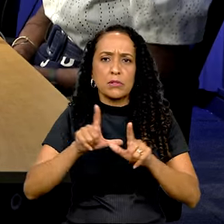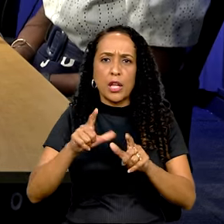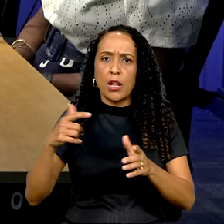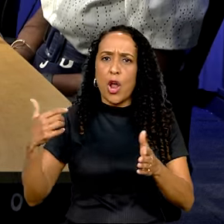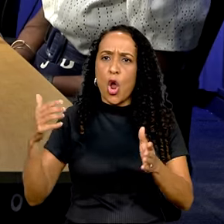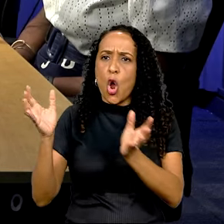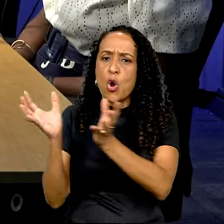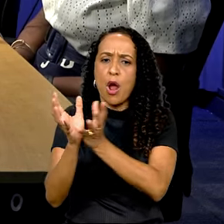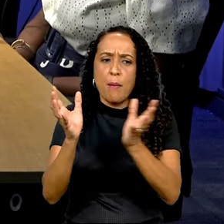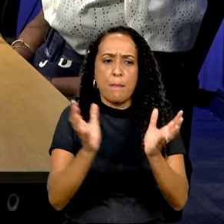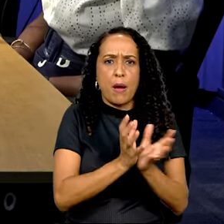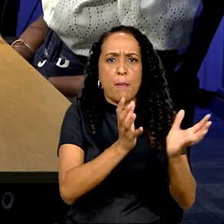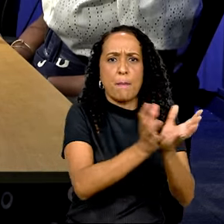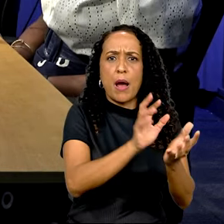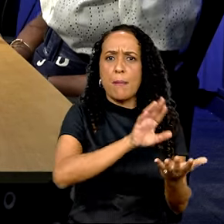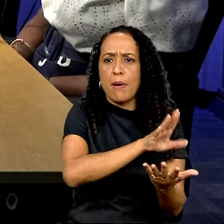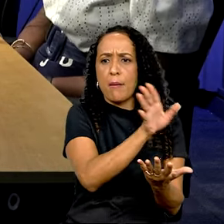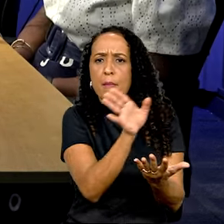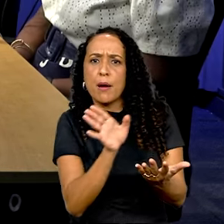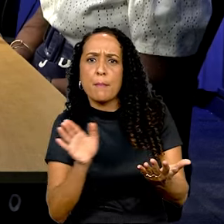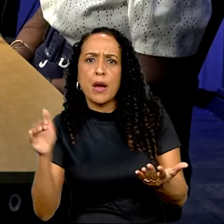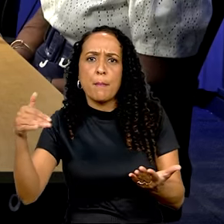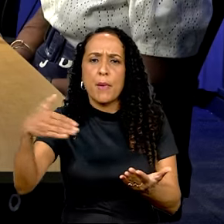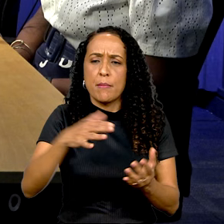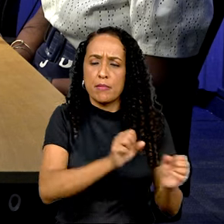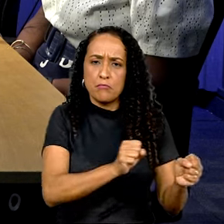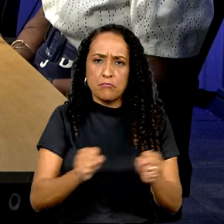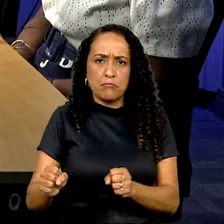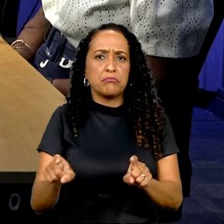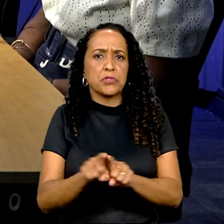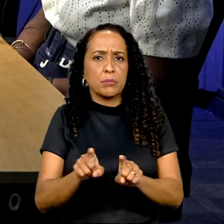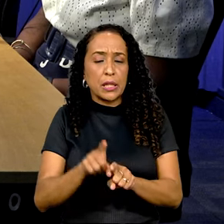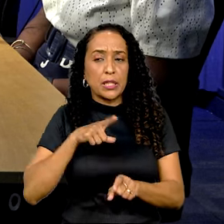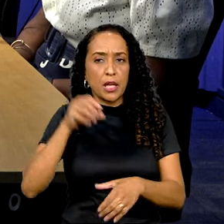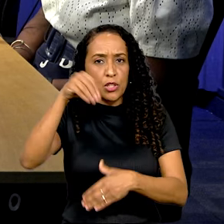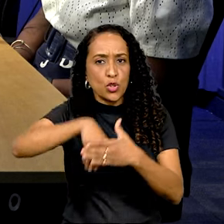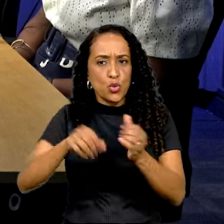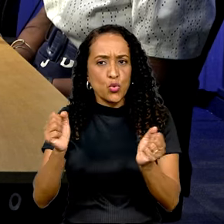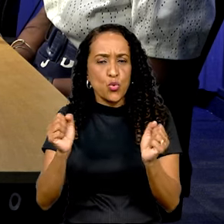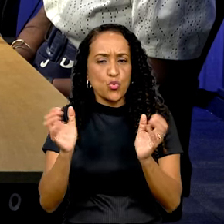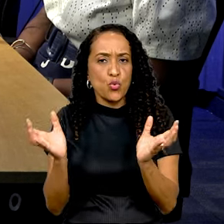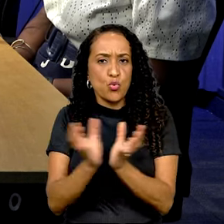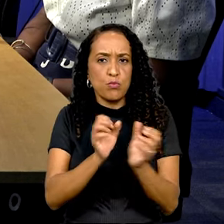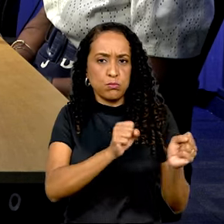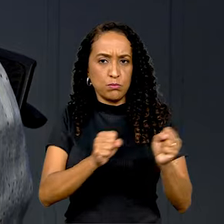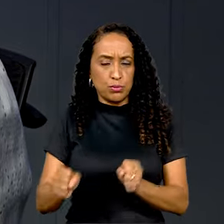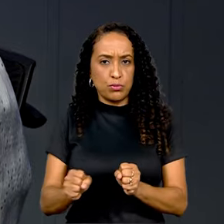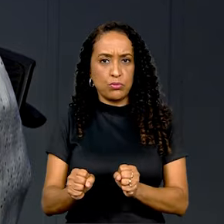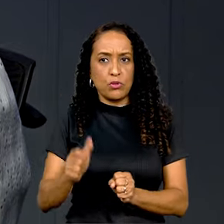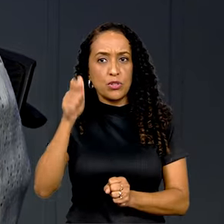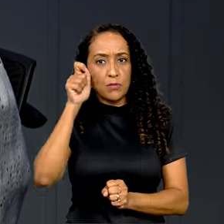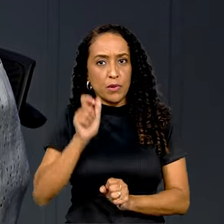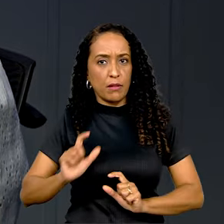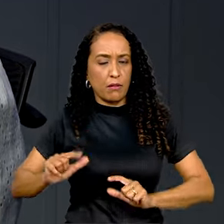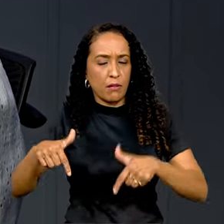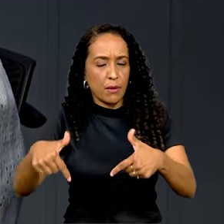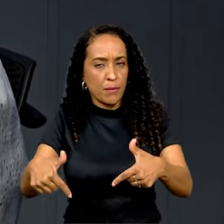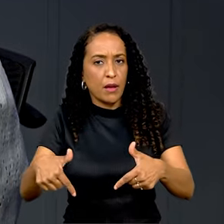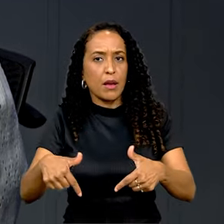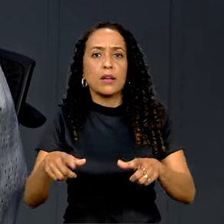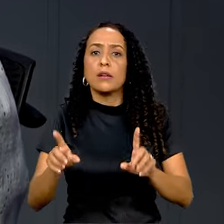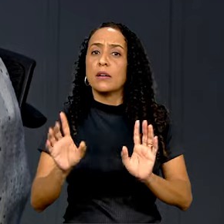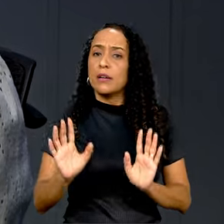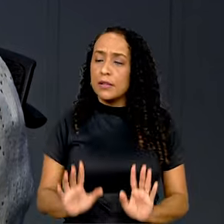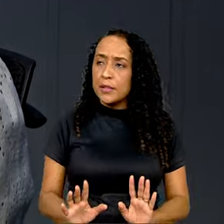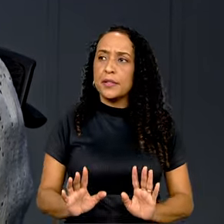perpassa outros grupos de e também tá no grupo de empoderamento das mulheres o grupo de trabalho e é um tema